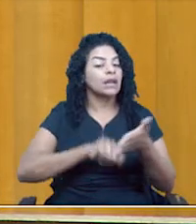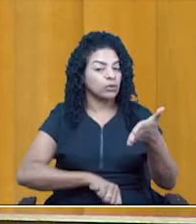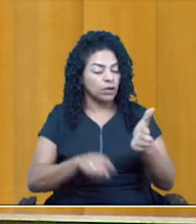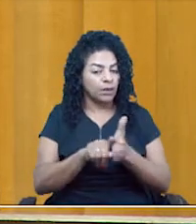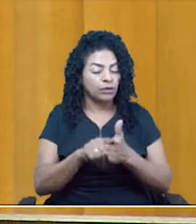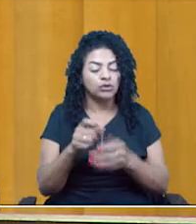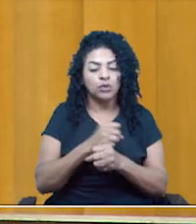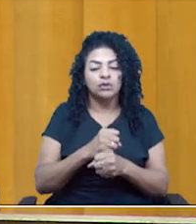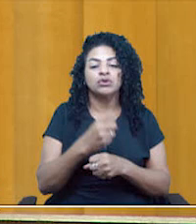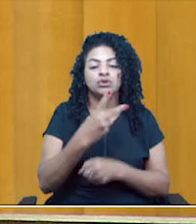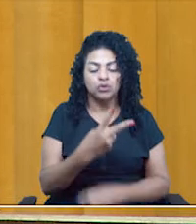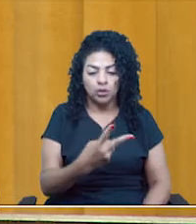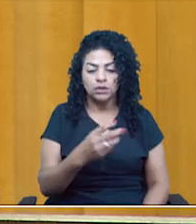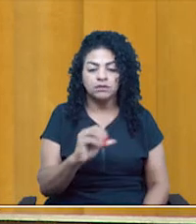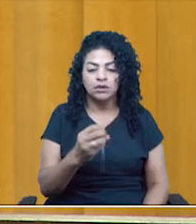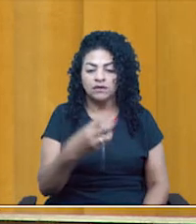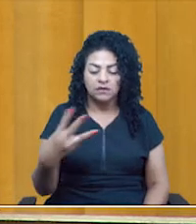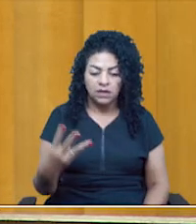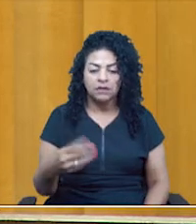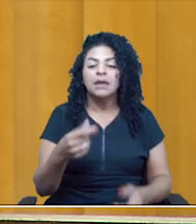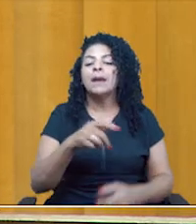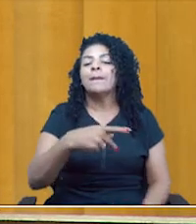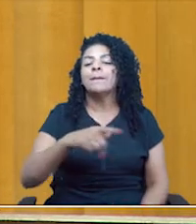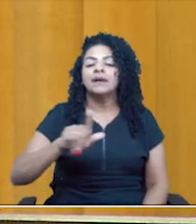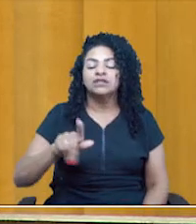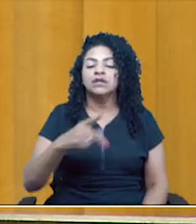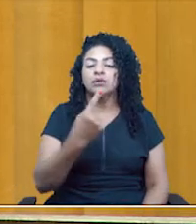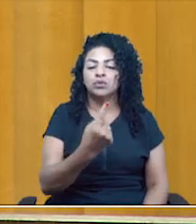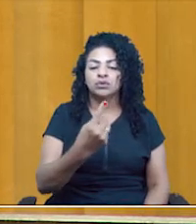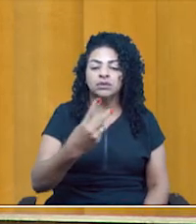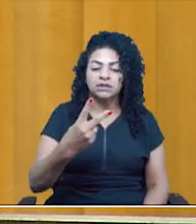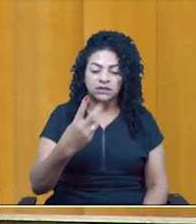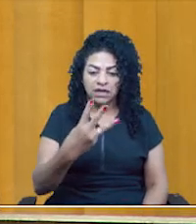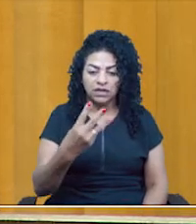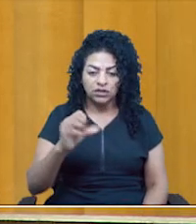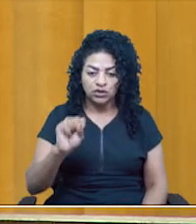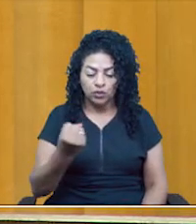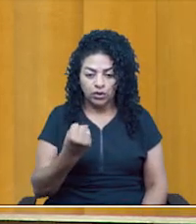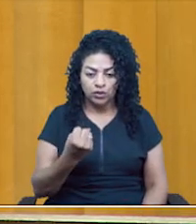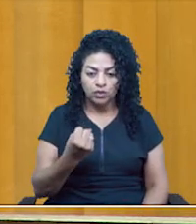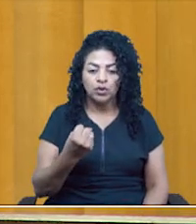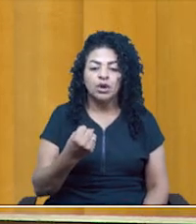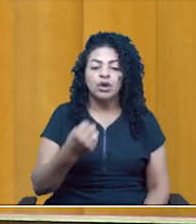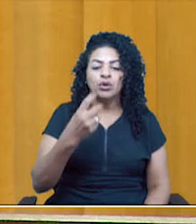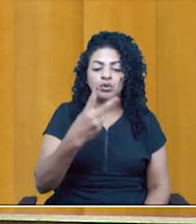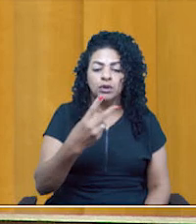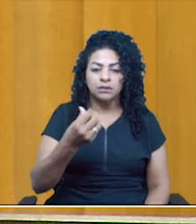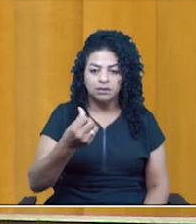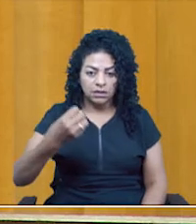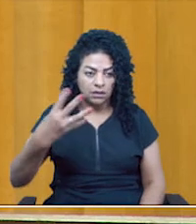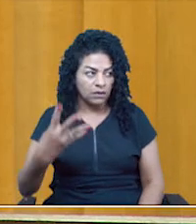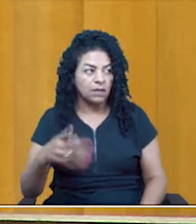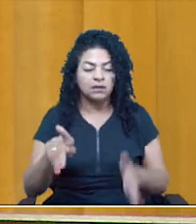Páginas 138 e 257 a 264, que são os da Justiça do Trabalho. A desembargadora Salise tem outras páginas